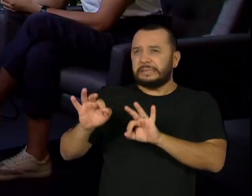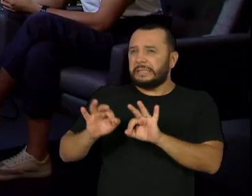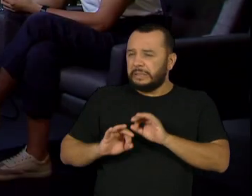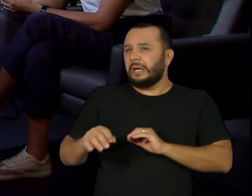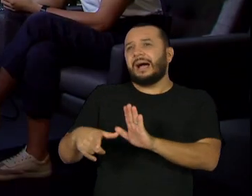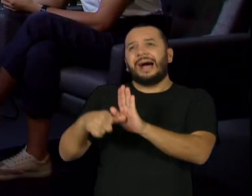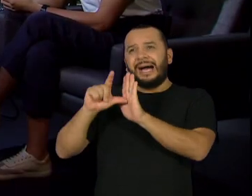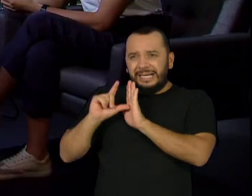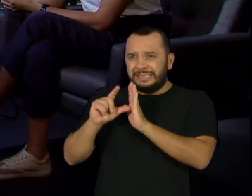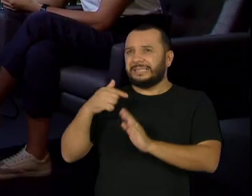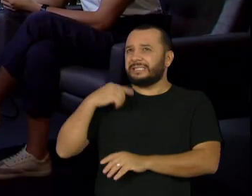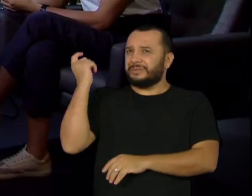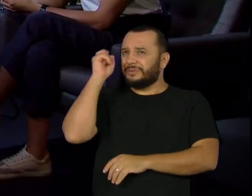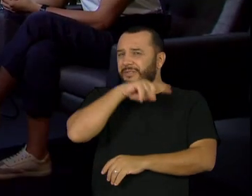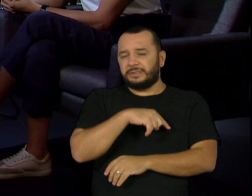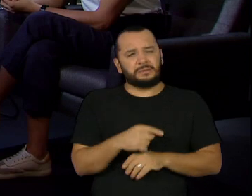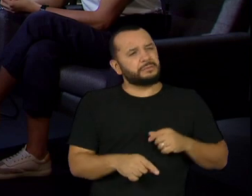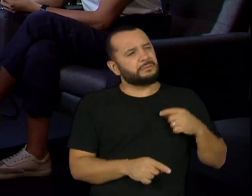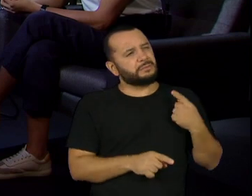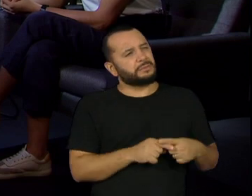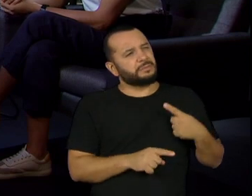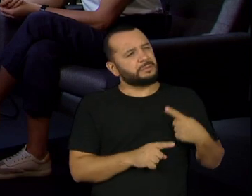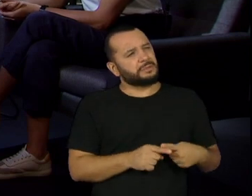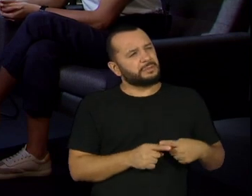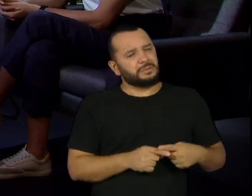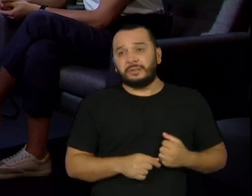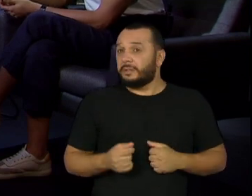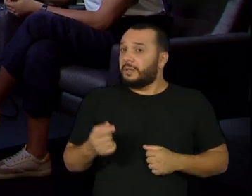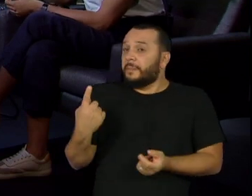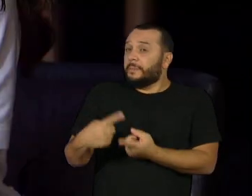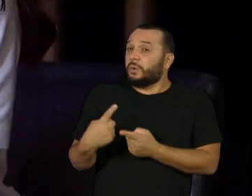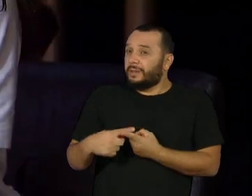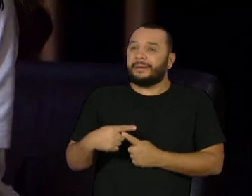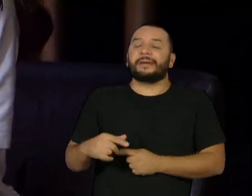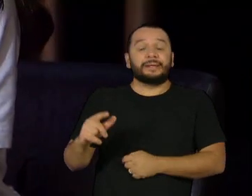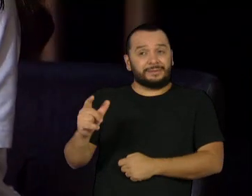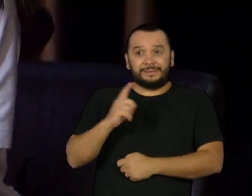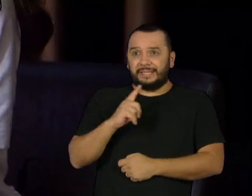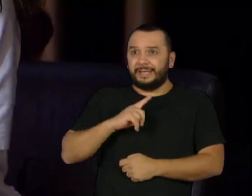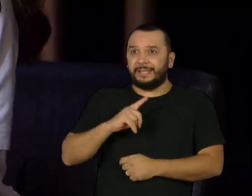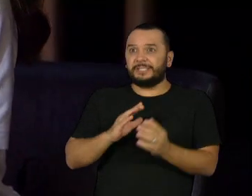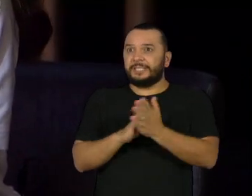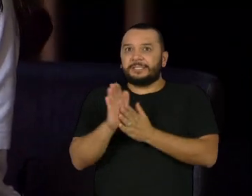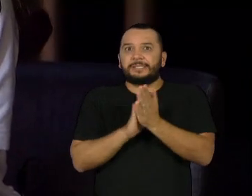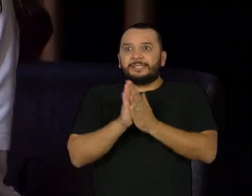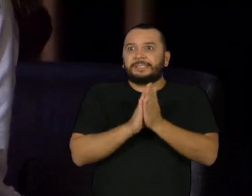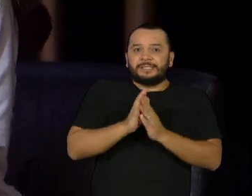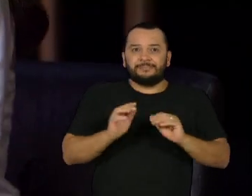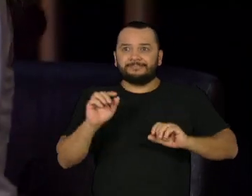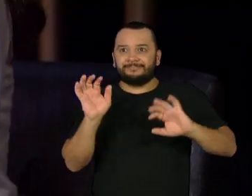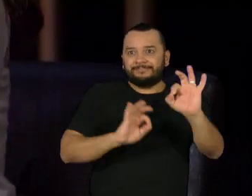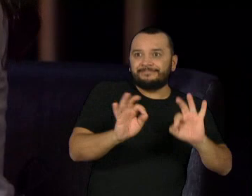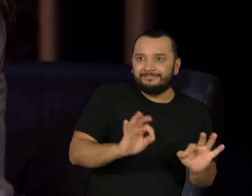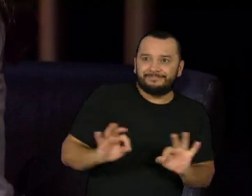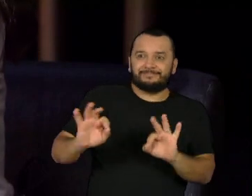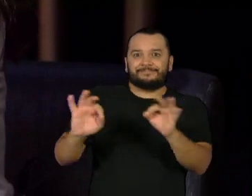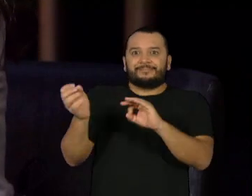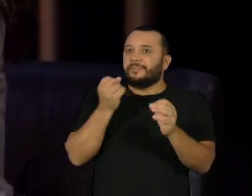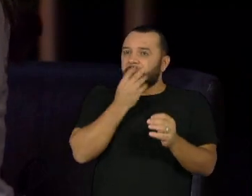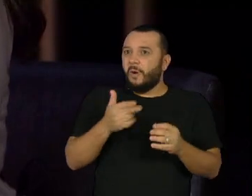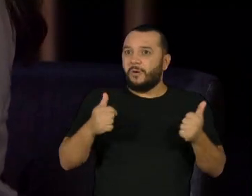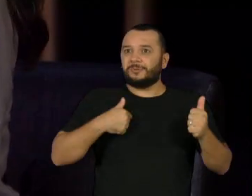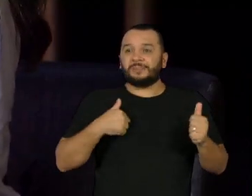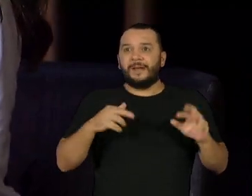a mais dramática. Por quê? Porque você está pondo todas as energias possíveis para preparar seu barco, para todos os problemas que você